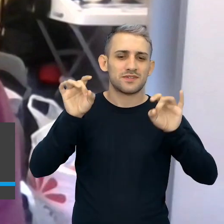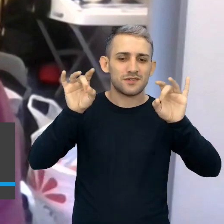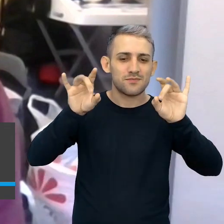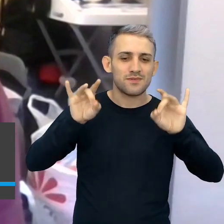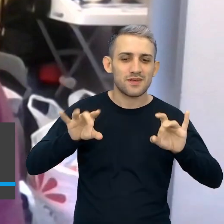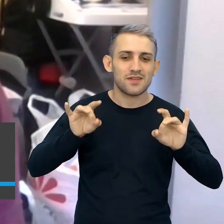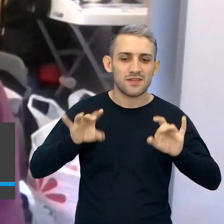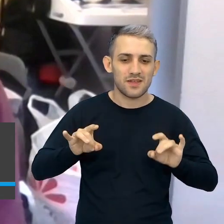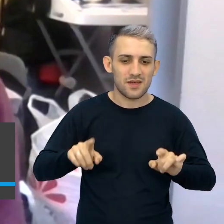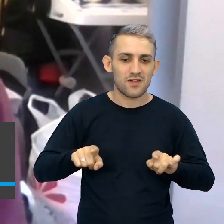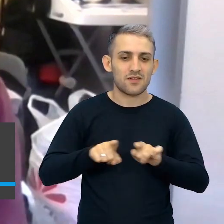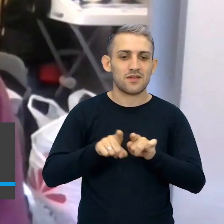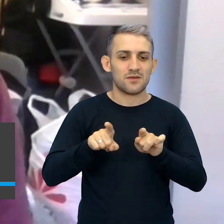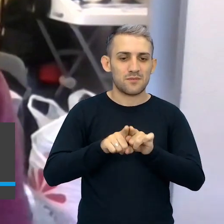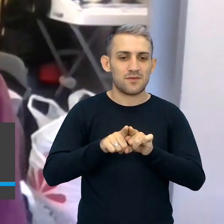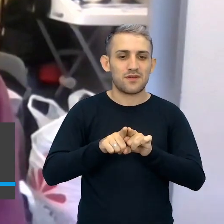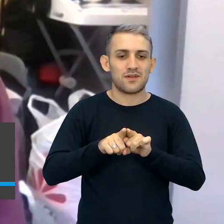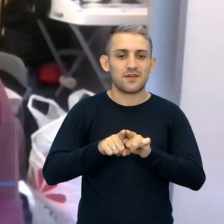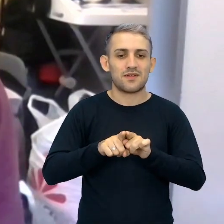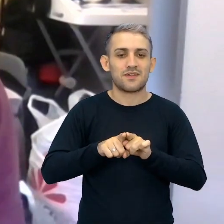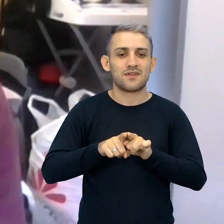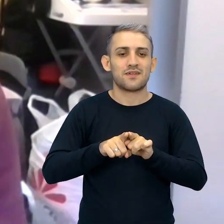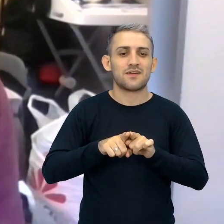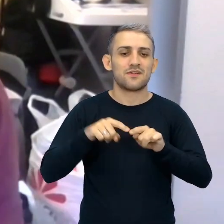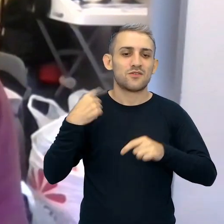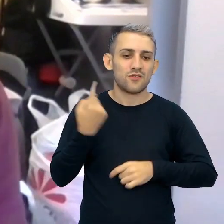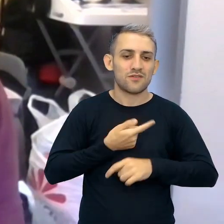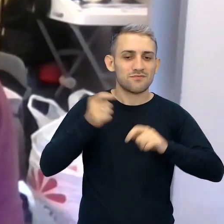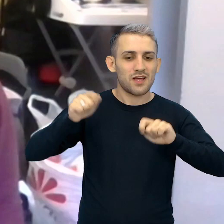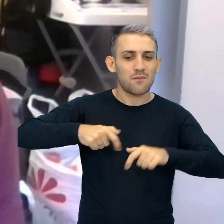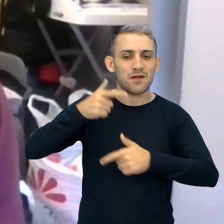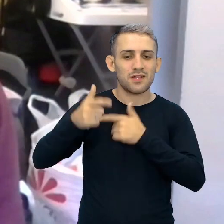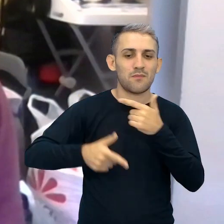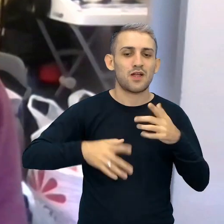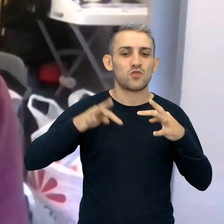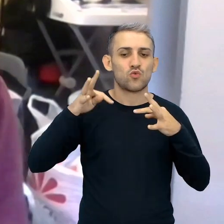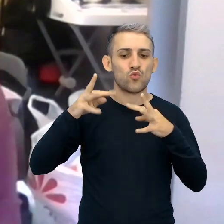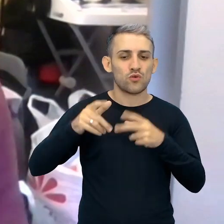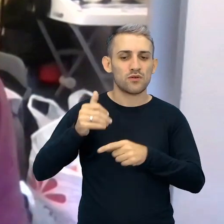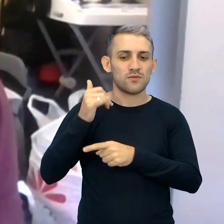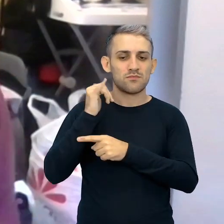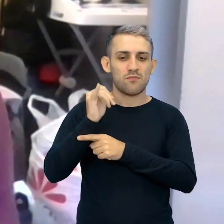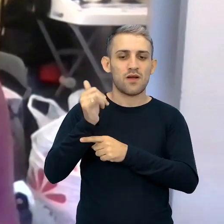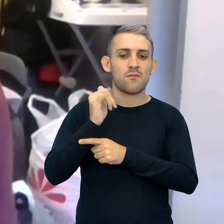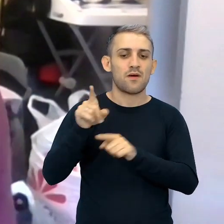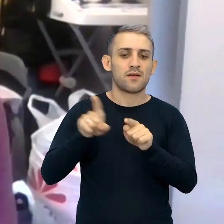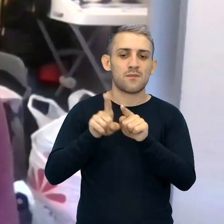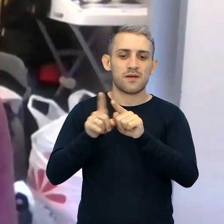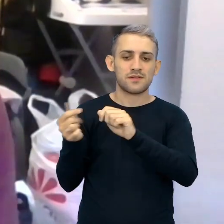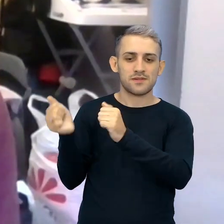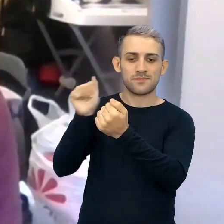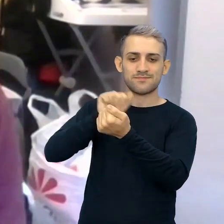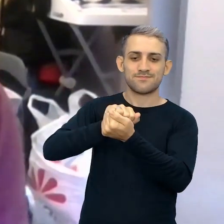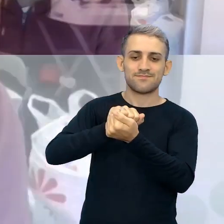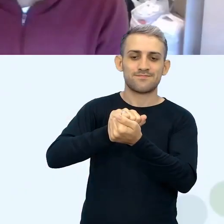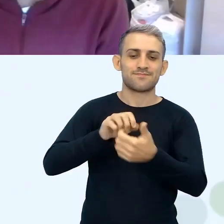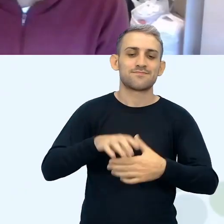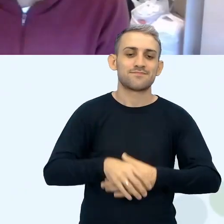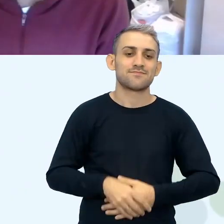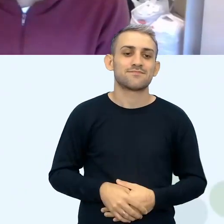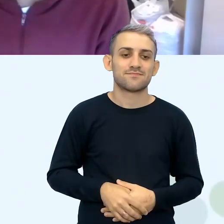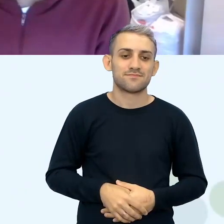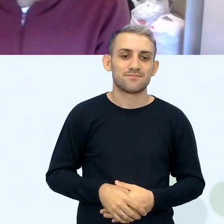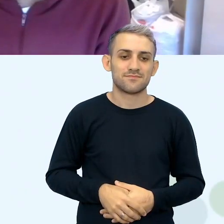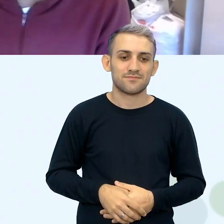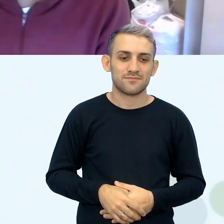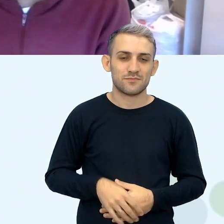longo da nossa carreira, mas e potencialmente a gente pode trabalhar com todo esse tipo de narrativa e de adaptação, consequentemente. E aí, como o trabalho